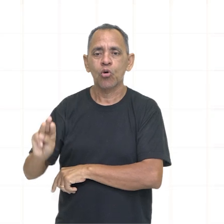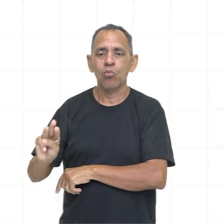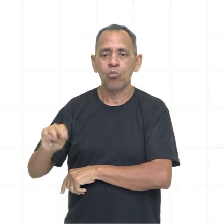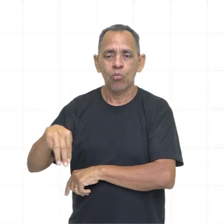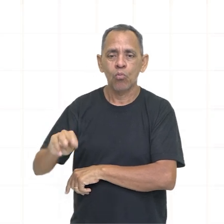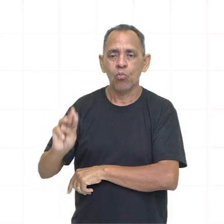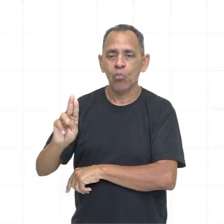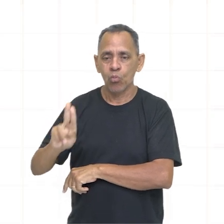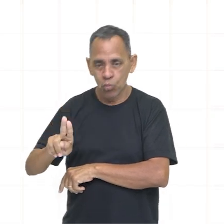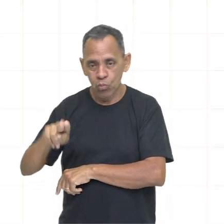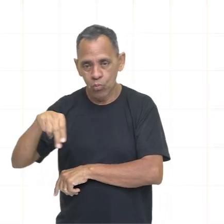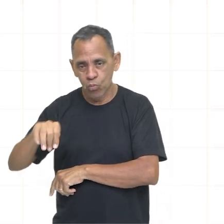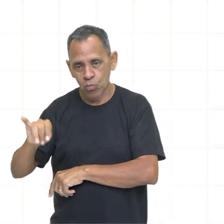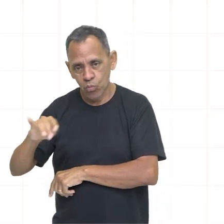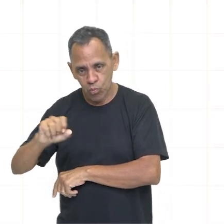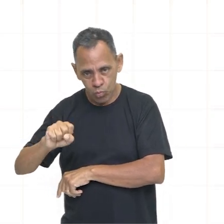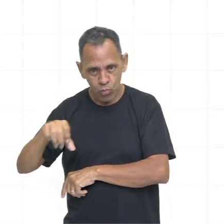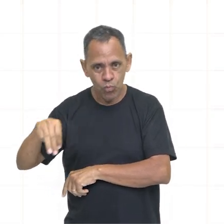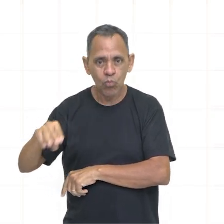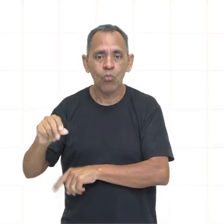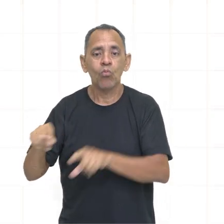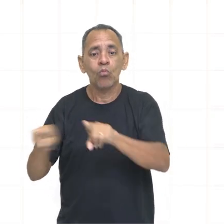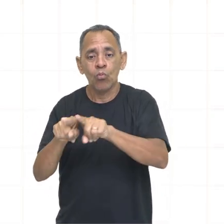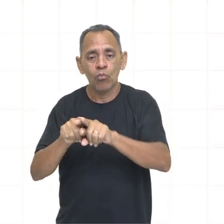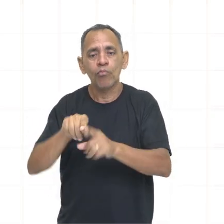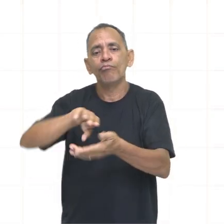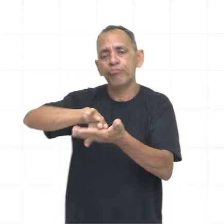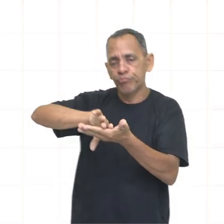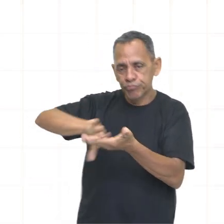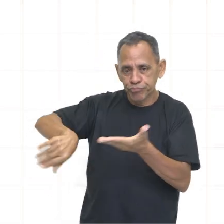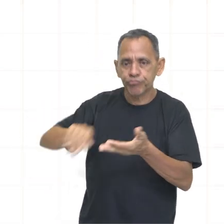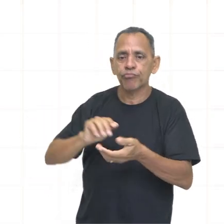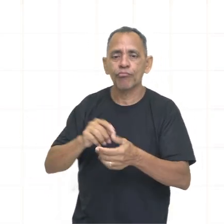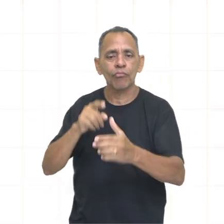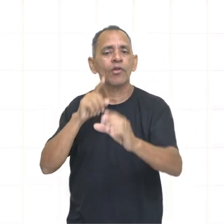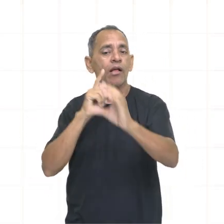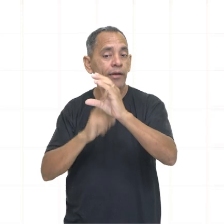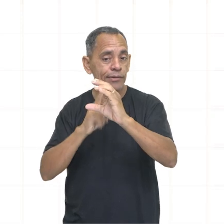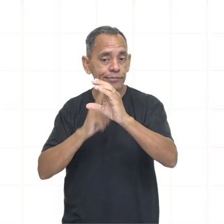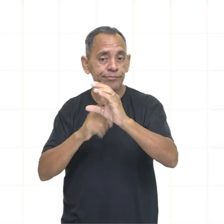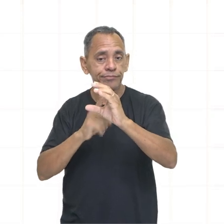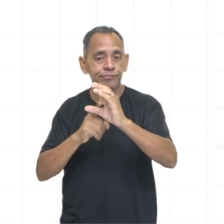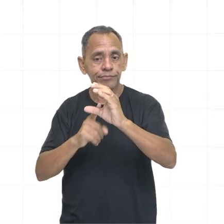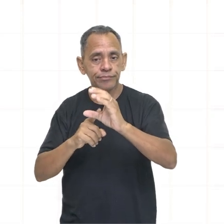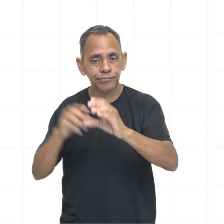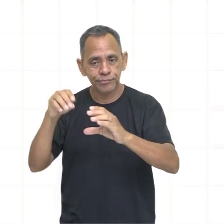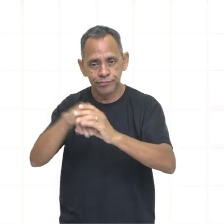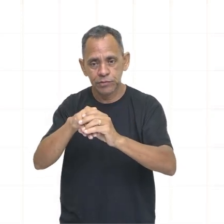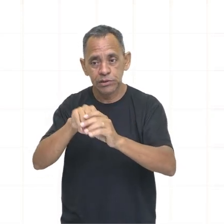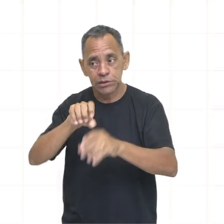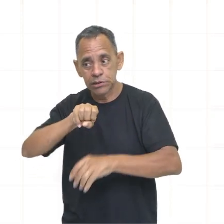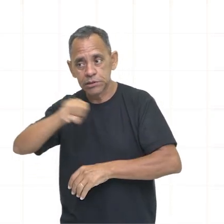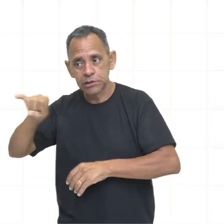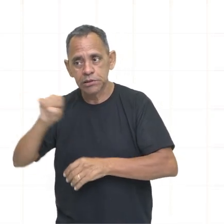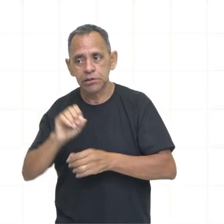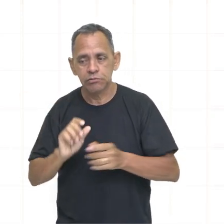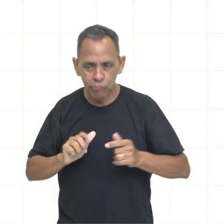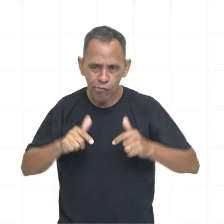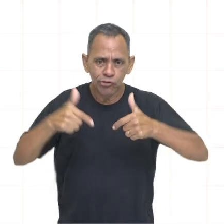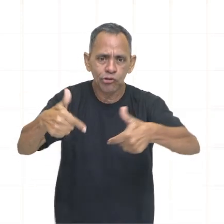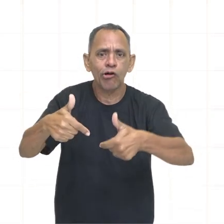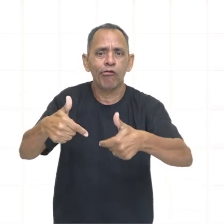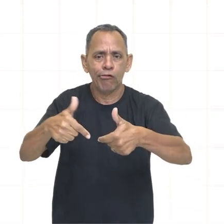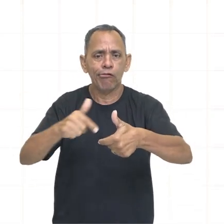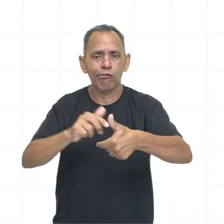ou seja, a acabar com o comunismo em toda a região em que a Alemanha estava inserida. Vamos observar também